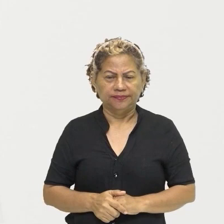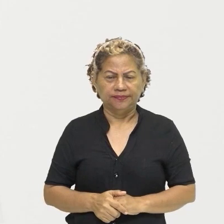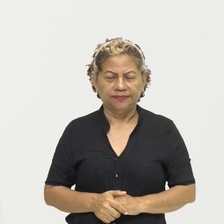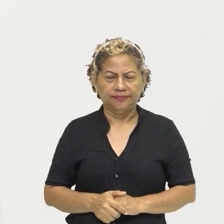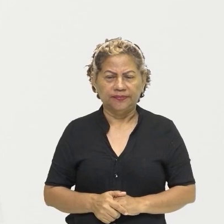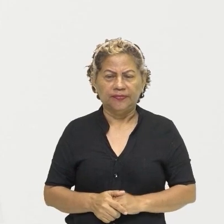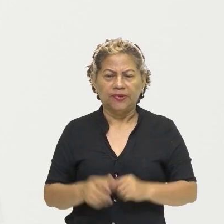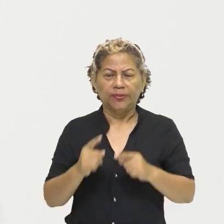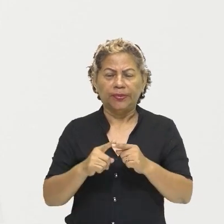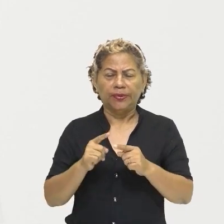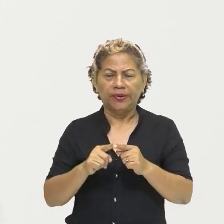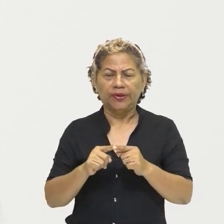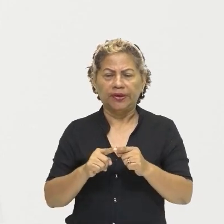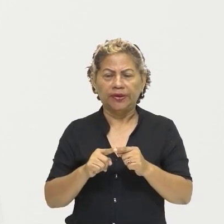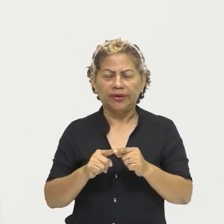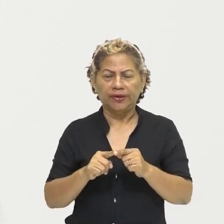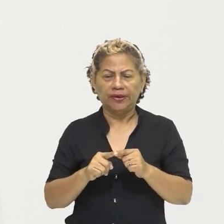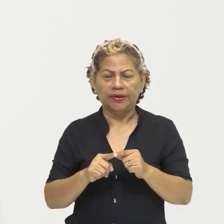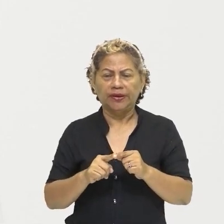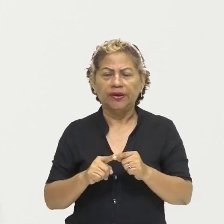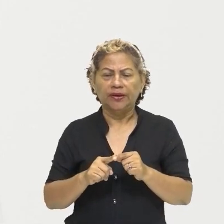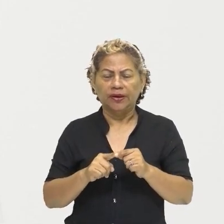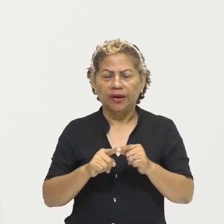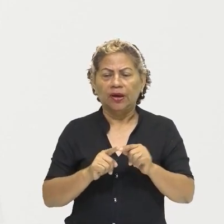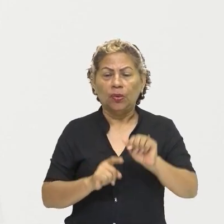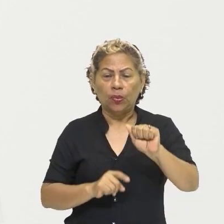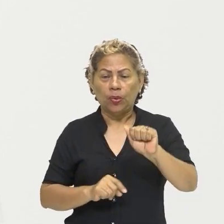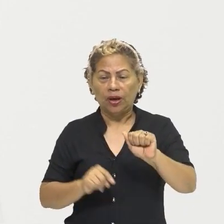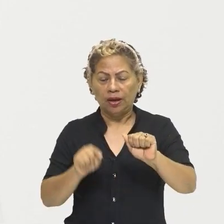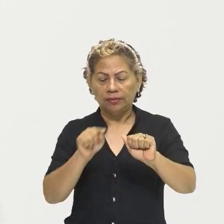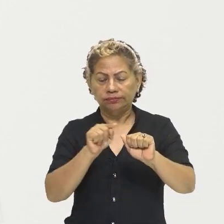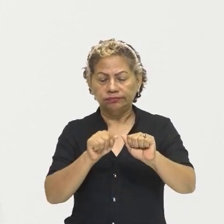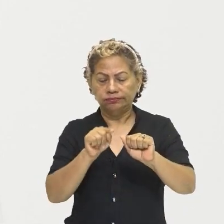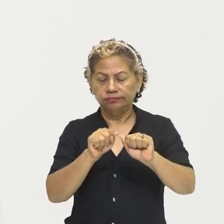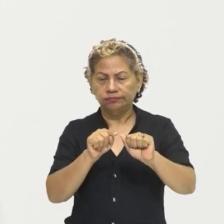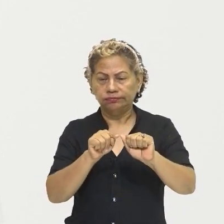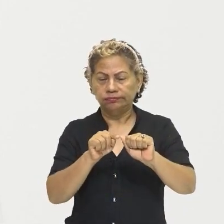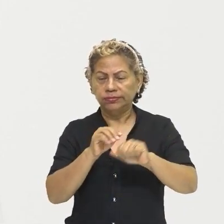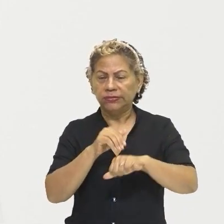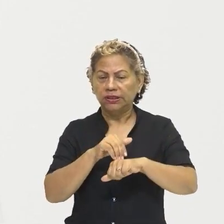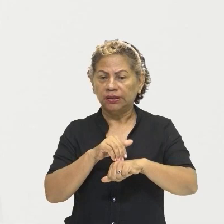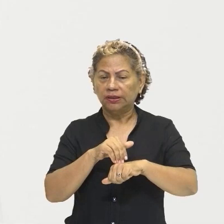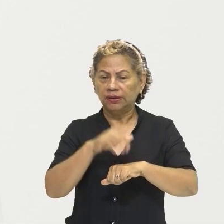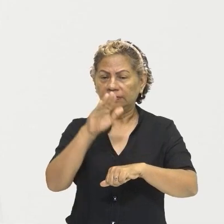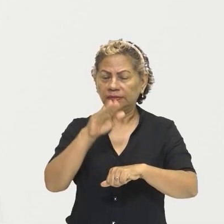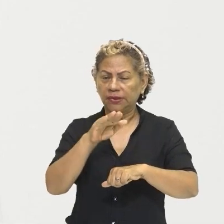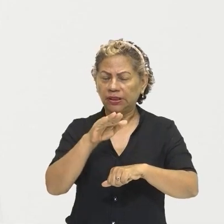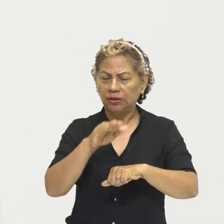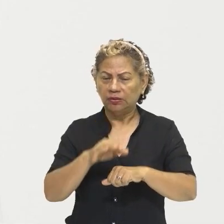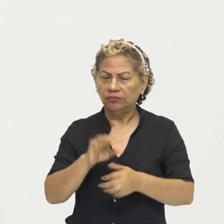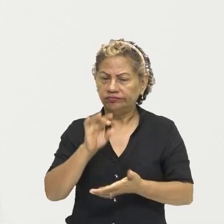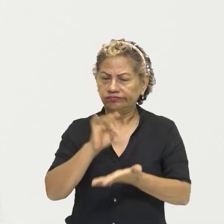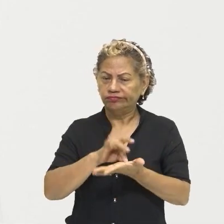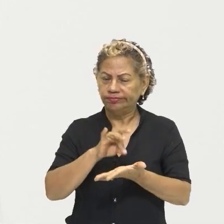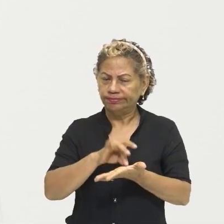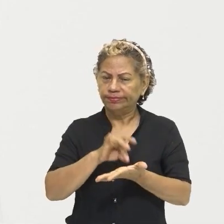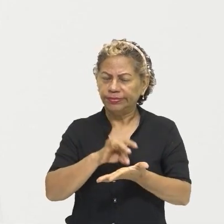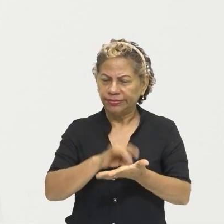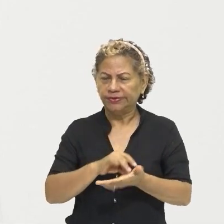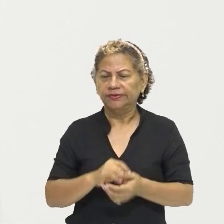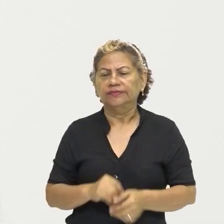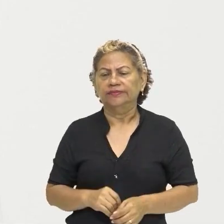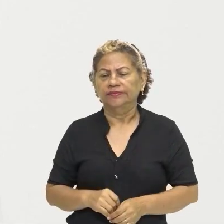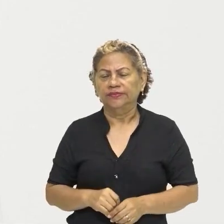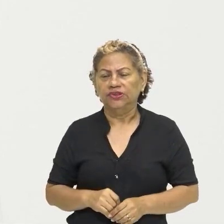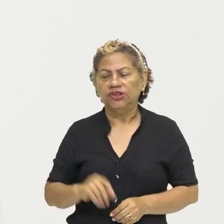O ponto A é o periélio, tem maior velocidade. Então, a velocidade em A realmente é maior do que a